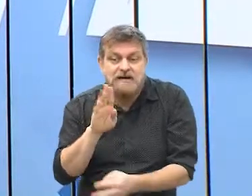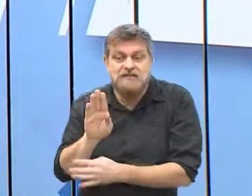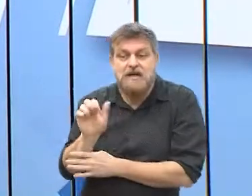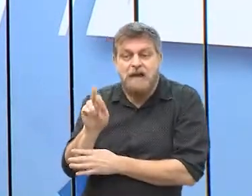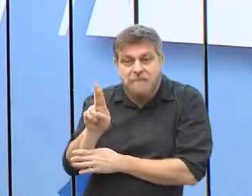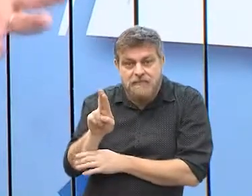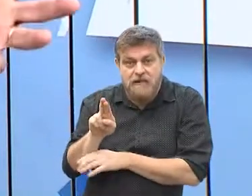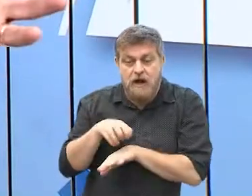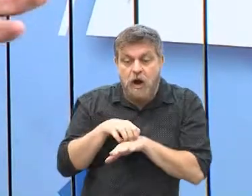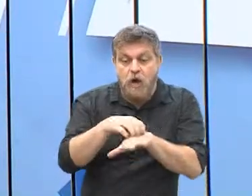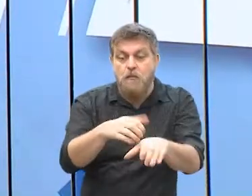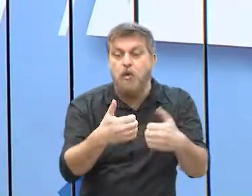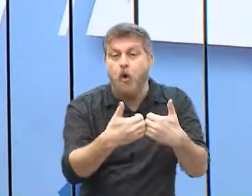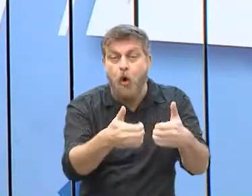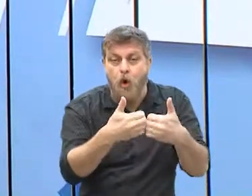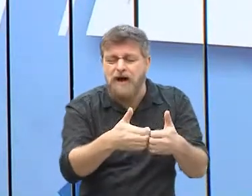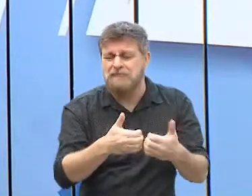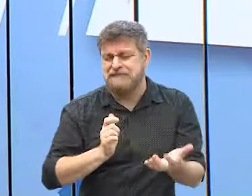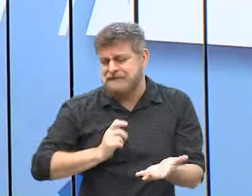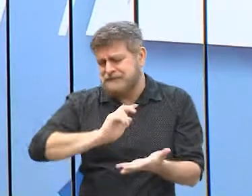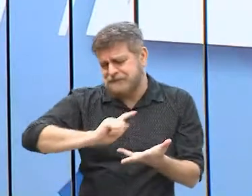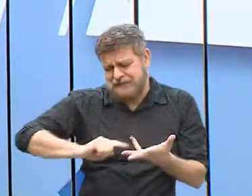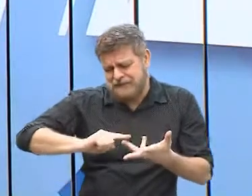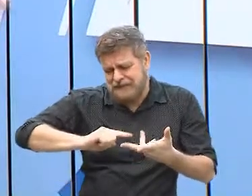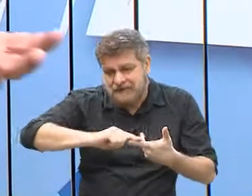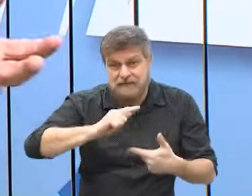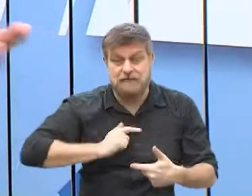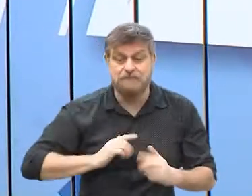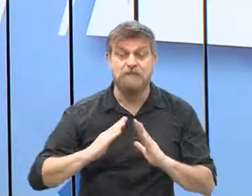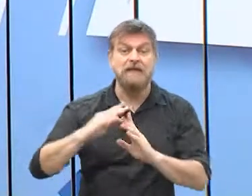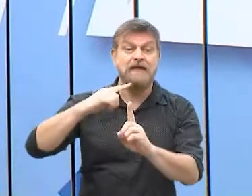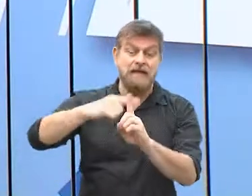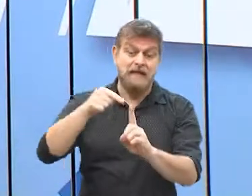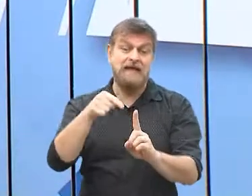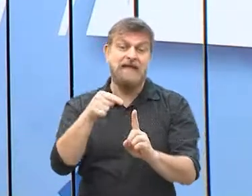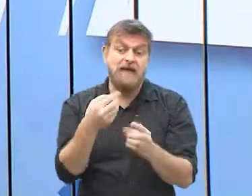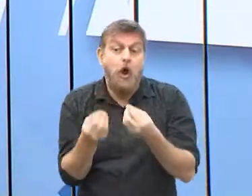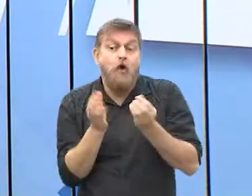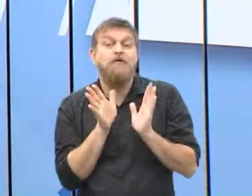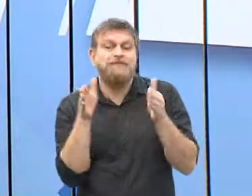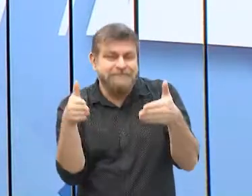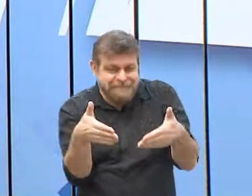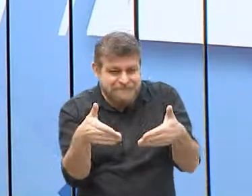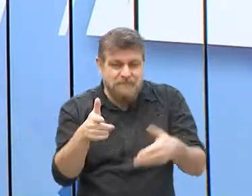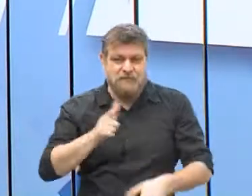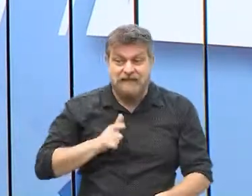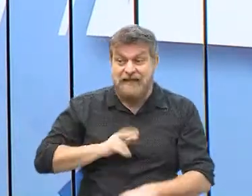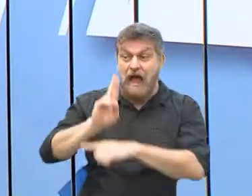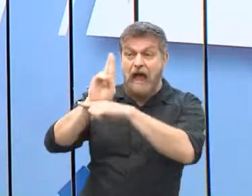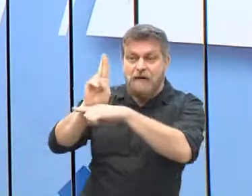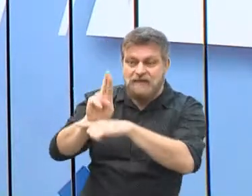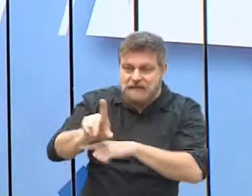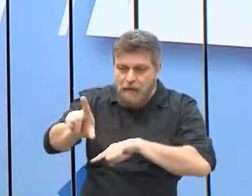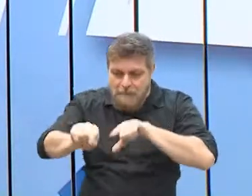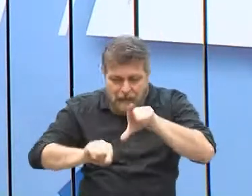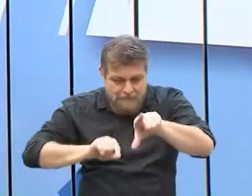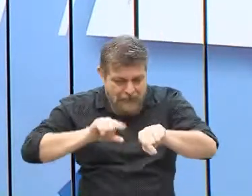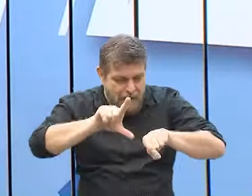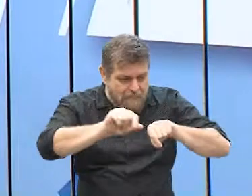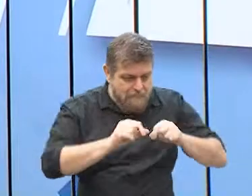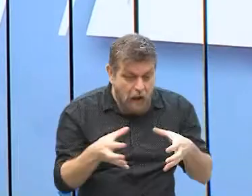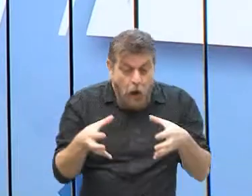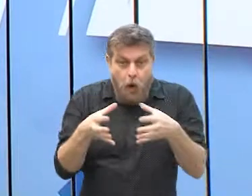transporte, as universidades. Enfim, a ideia, as igrejas, é que a gente tenha representantes desses segmentos para pensar como é que